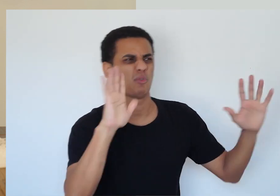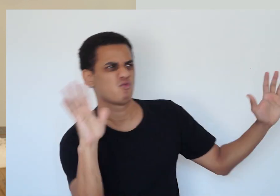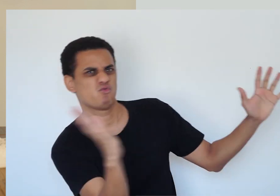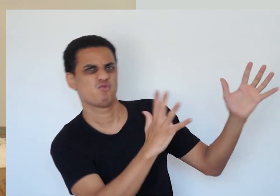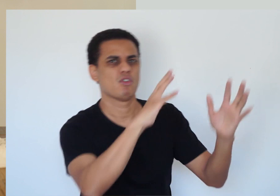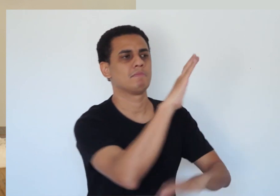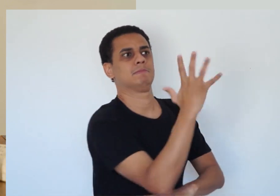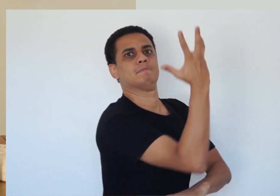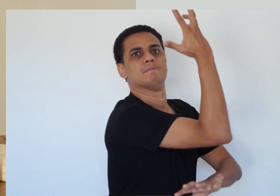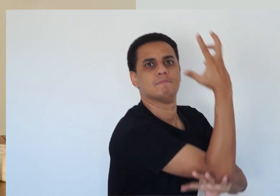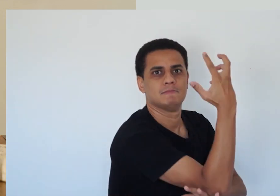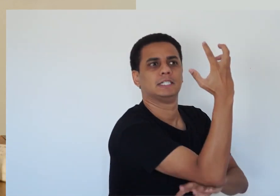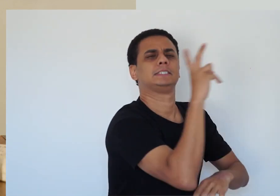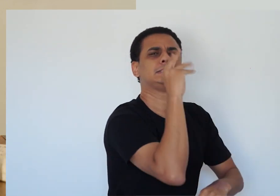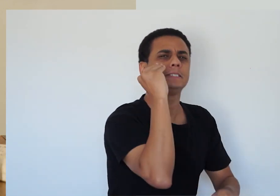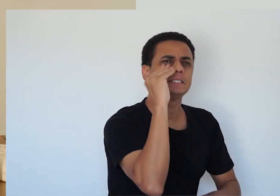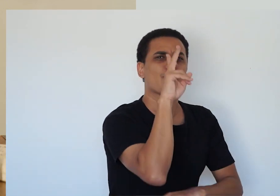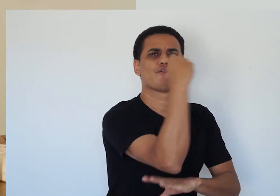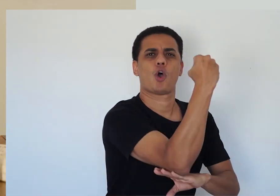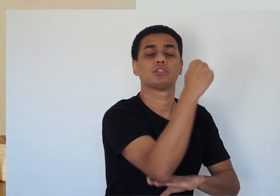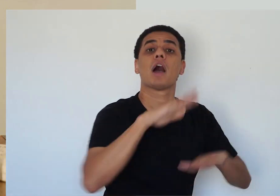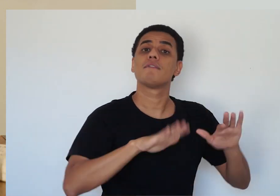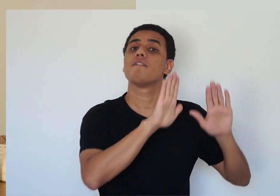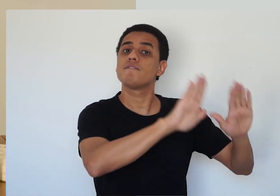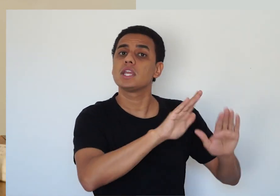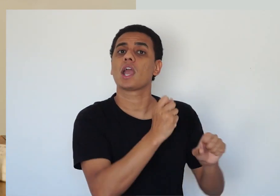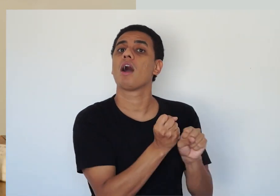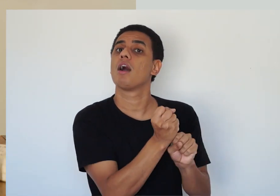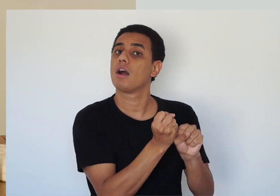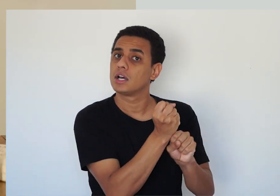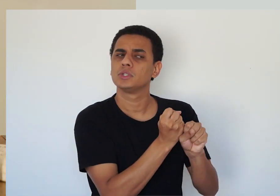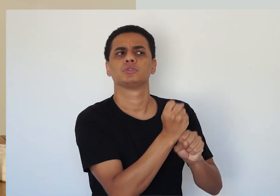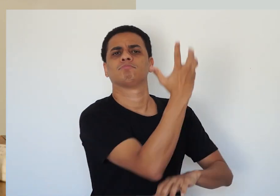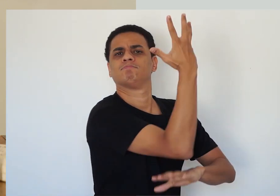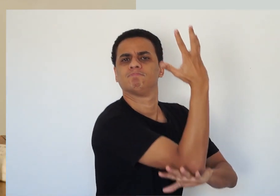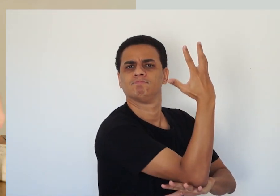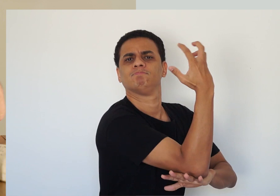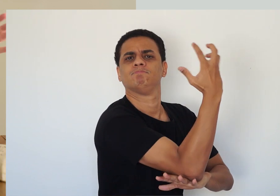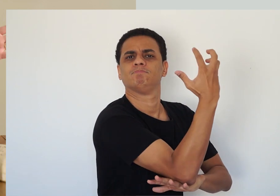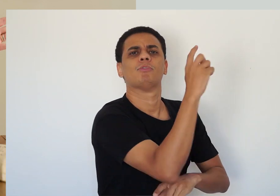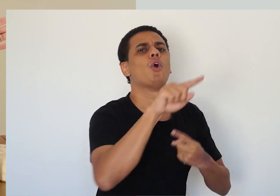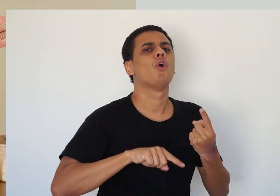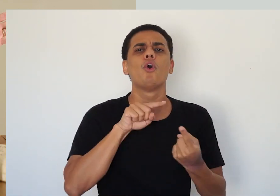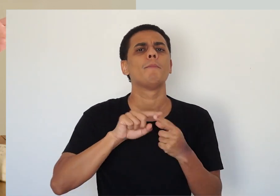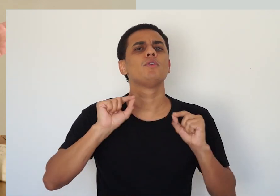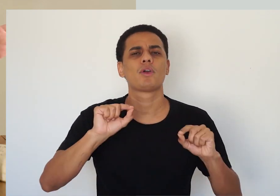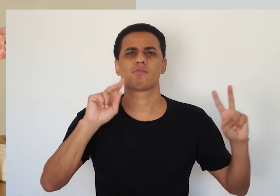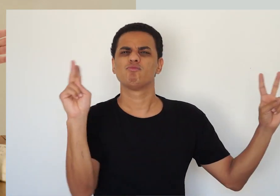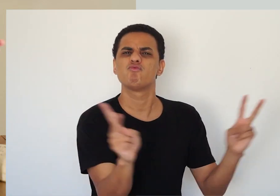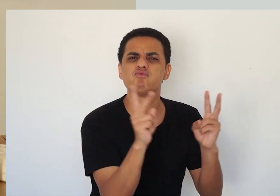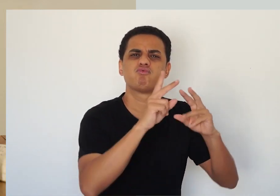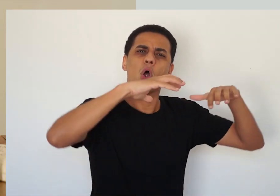forte contra elas. E eles permitiam que aquelas árvores ficassem ali por alguns anos ainda, para que pudessem enfrentar todo tipo